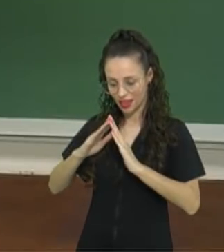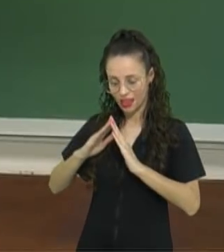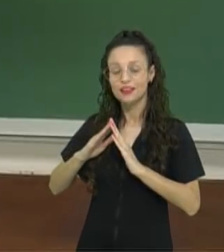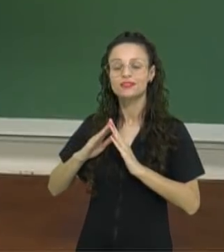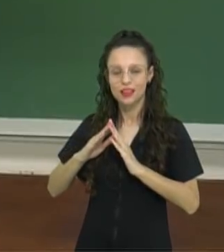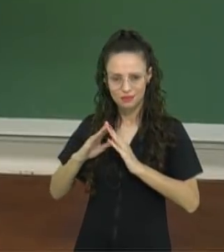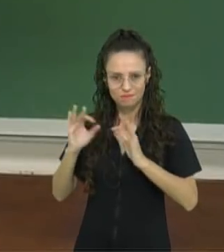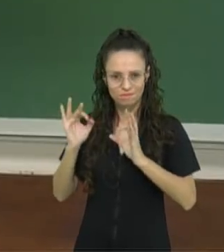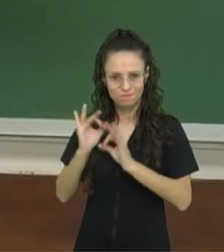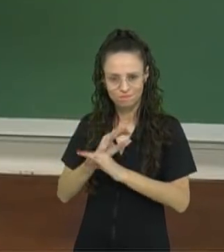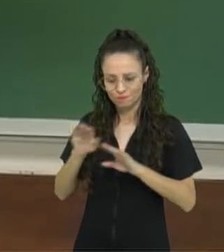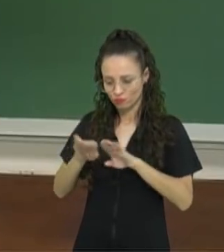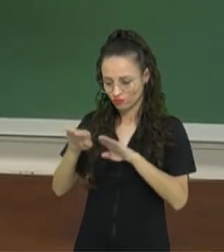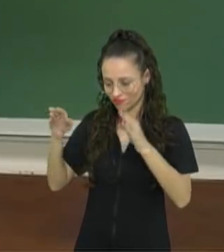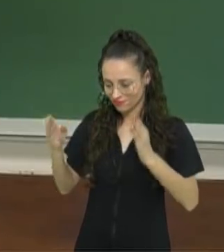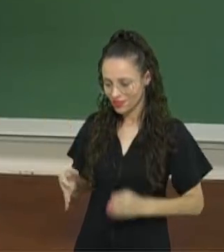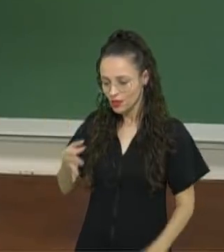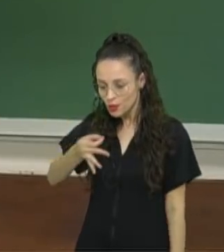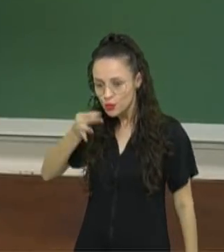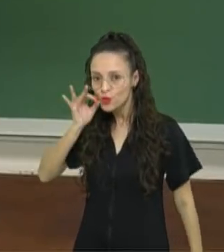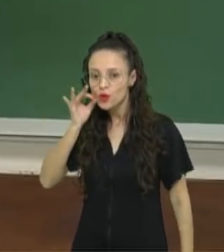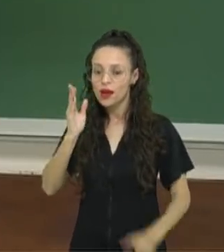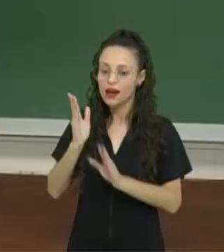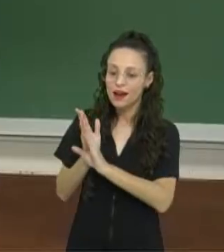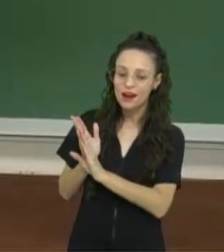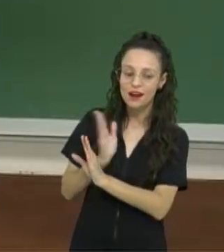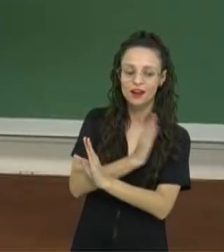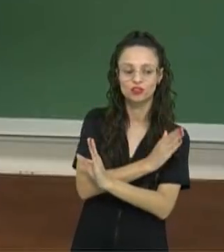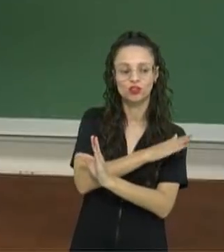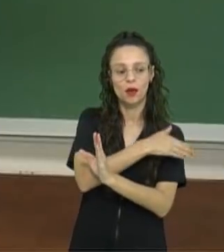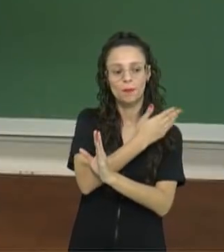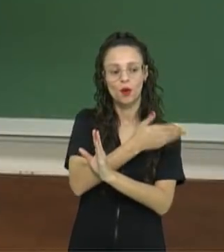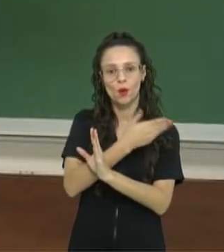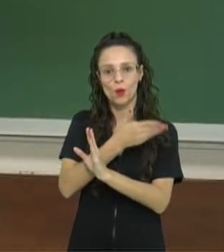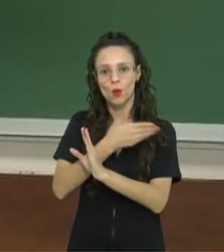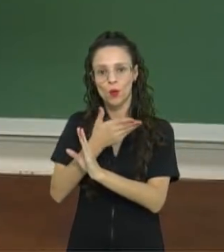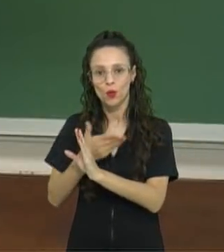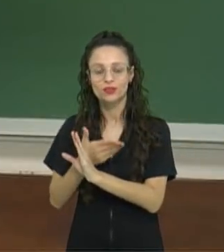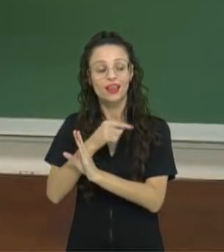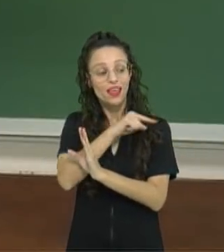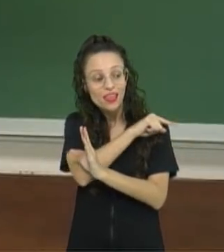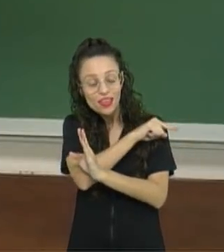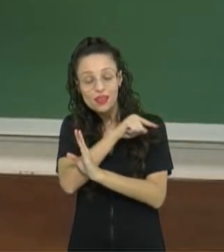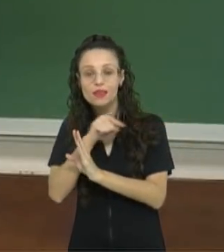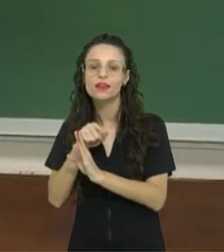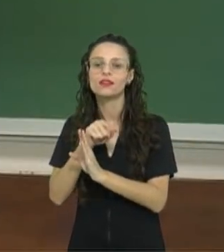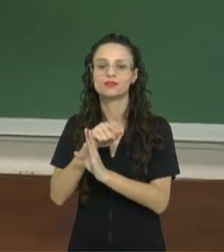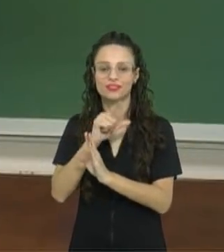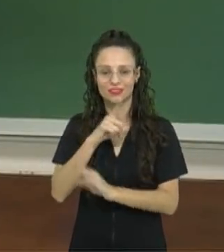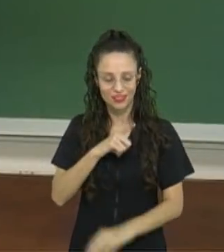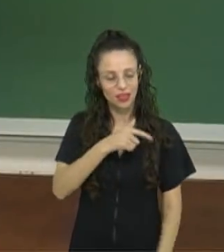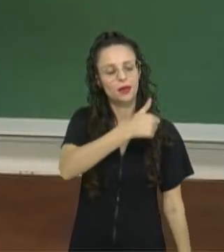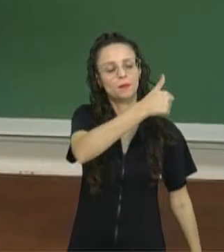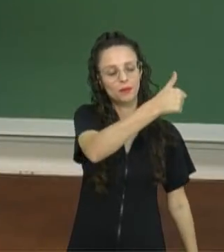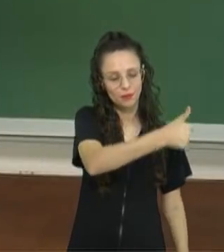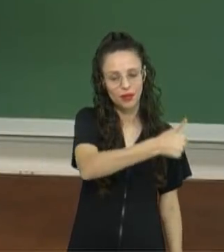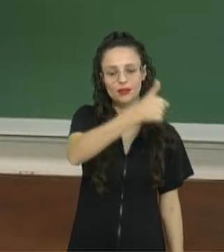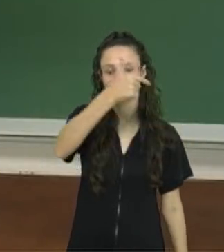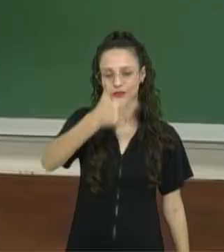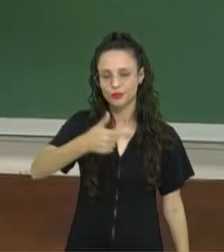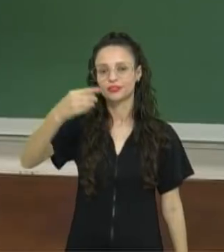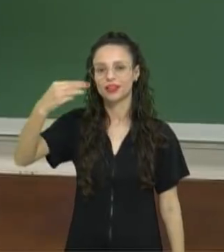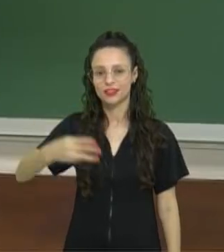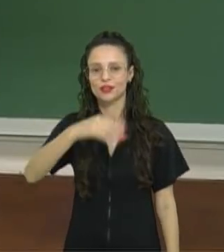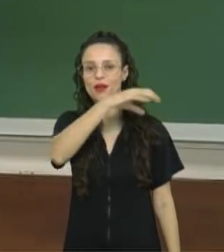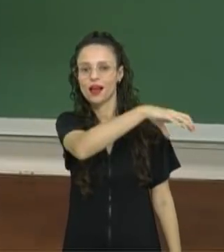né, chegar na nossa mesa ali, ele passa por um processo. E esse processo passa pelos 3 setores da